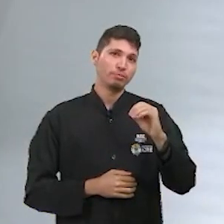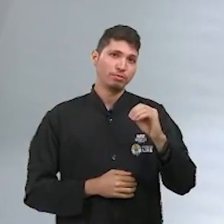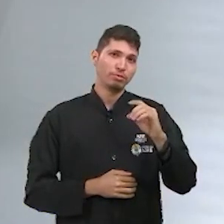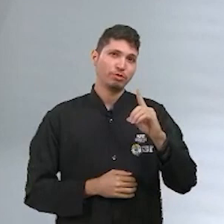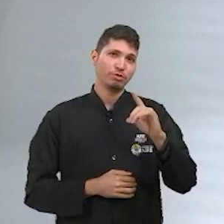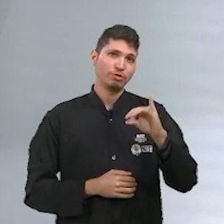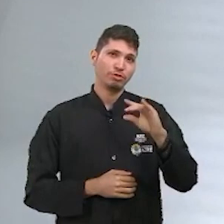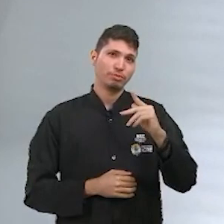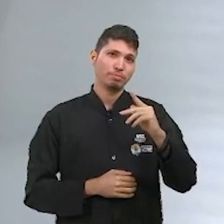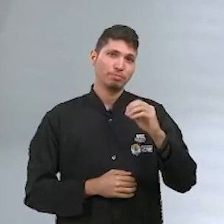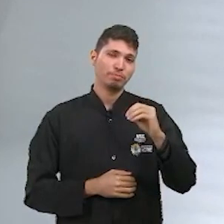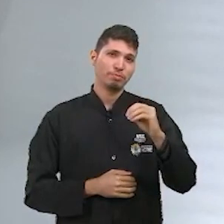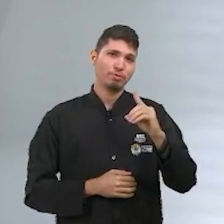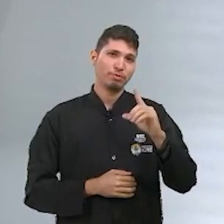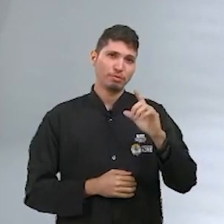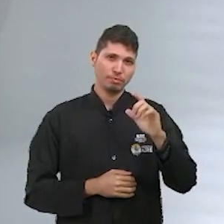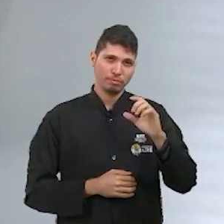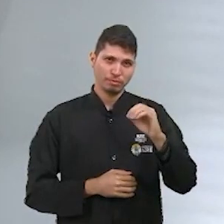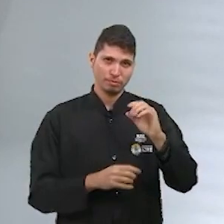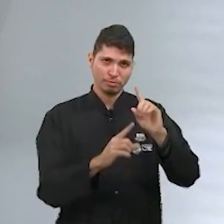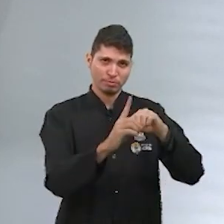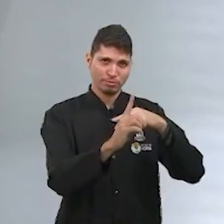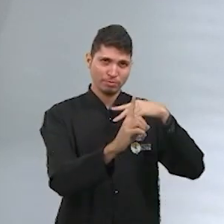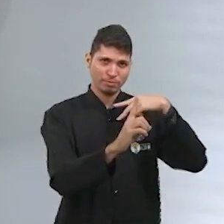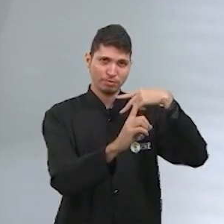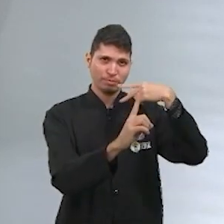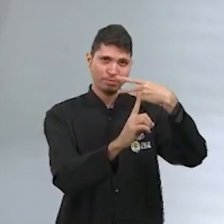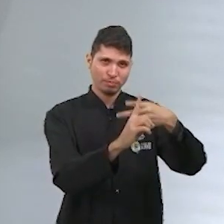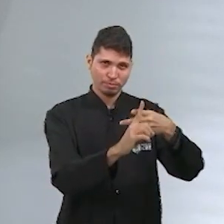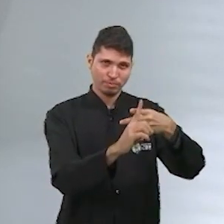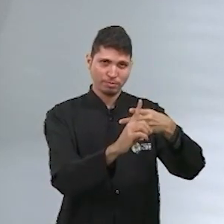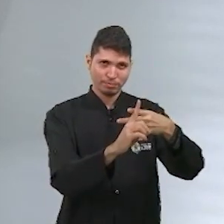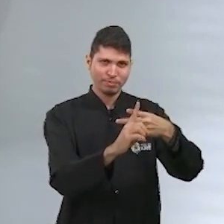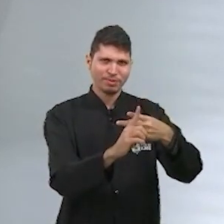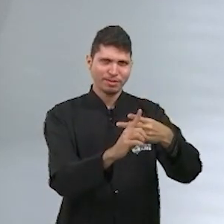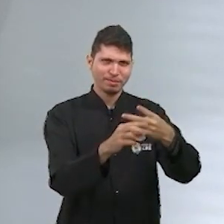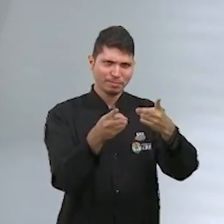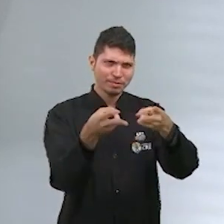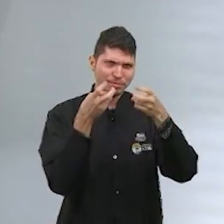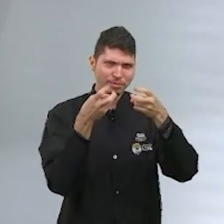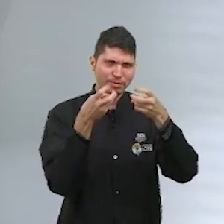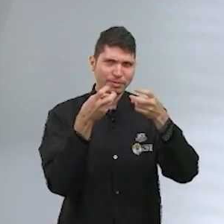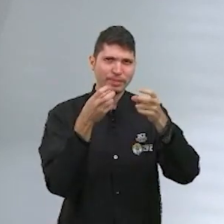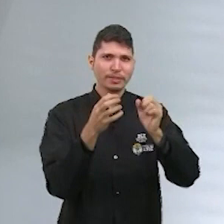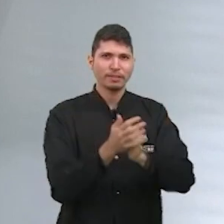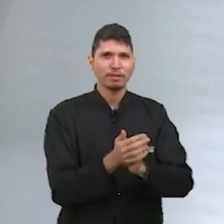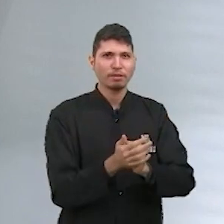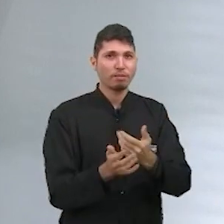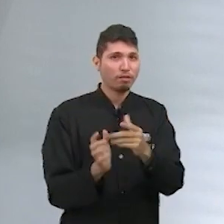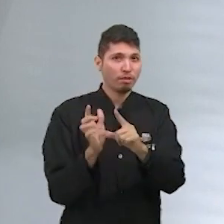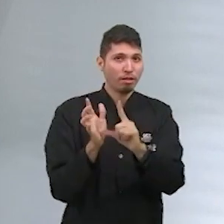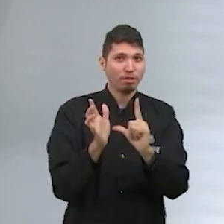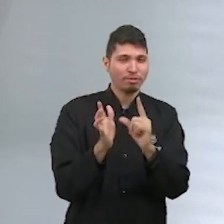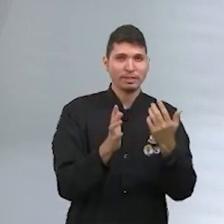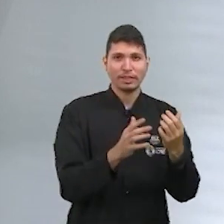se repetiu 2 vezes? Dipolo, eu expliquei para vocês que são 2 polos diferentes, positivo e negativo. A palavra ela se repetiu